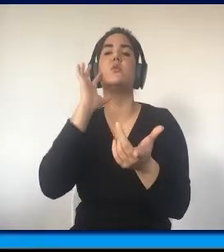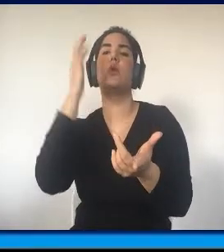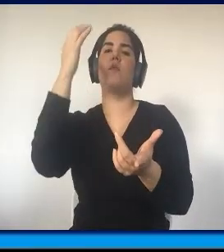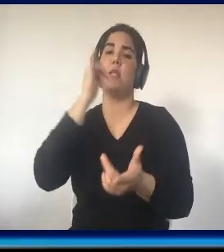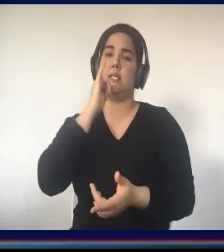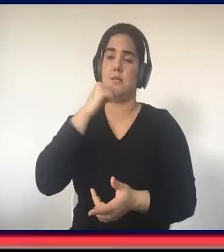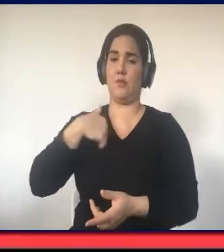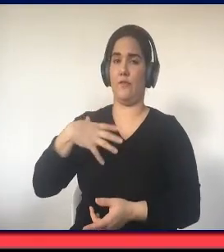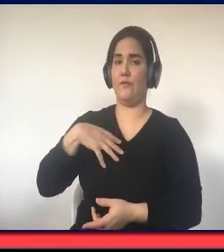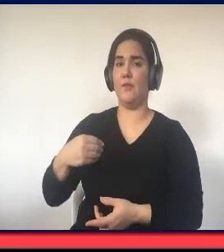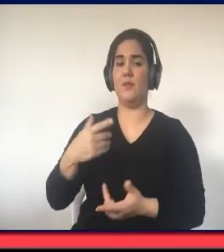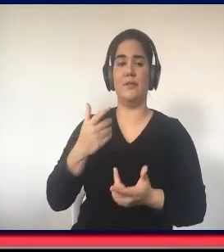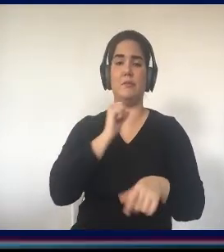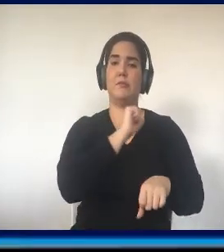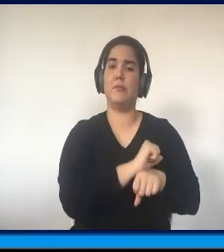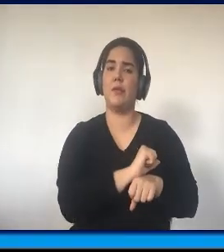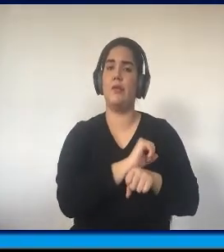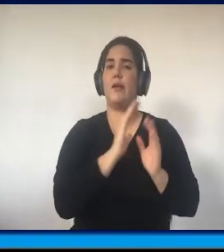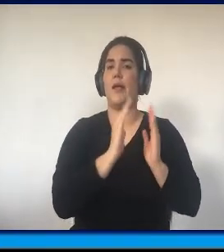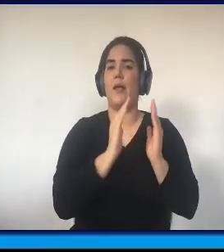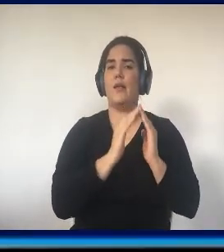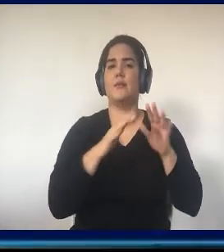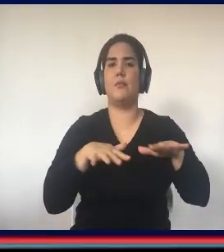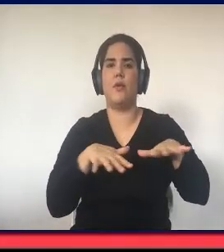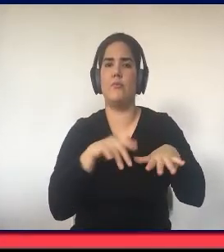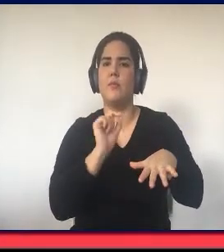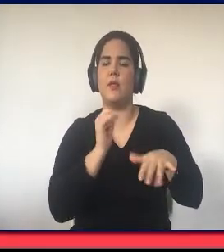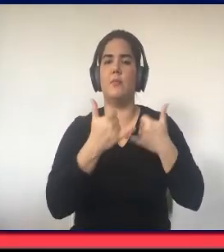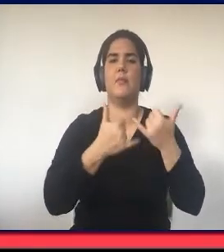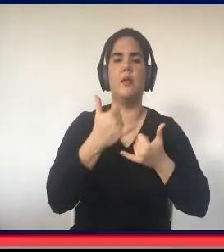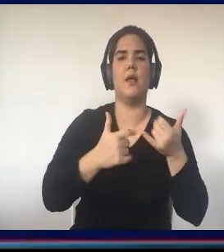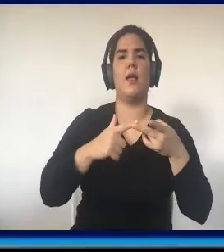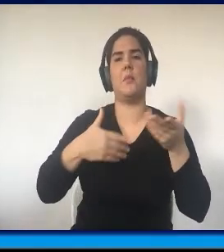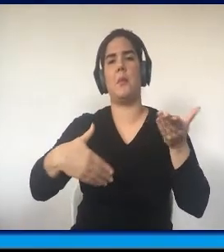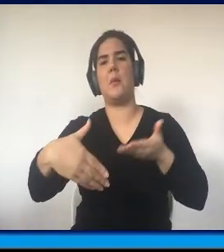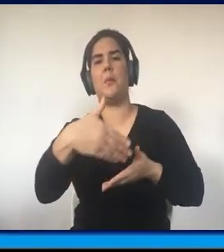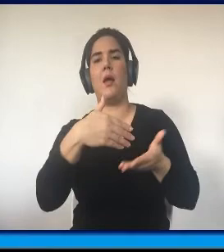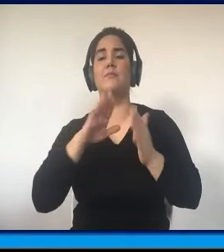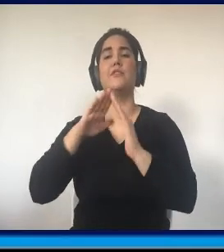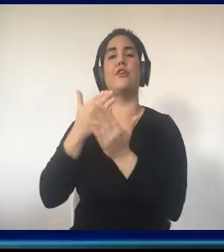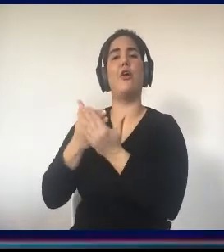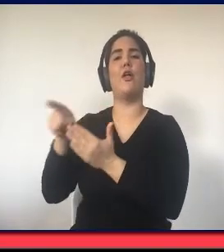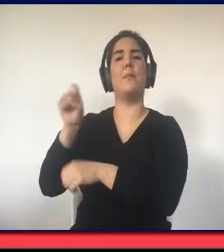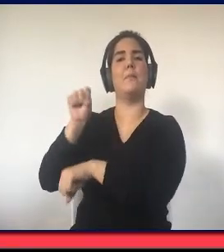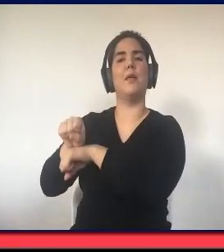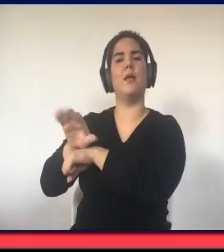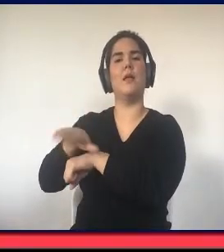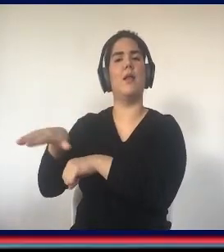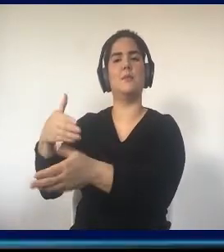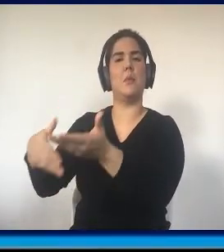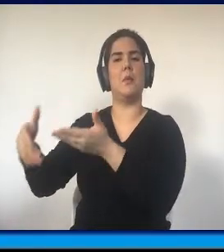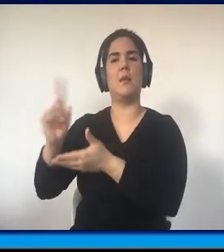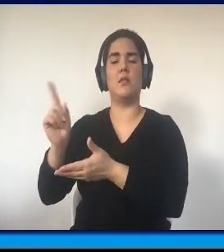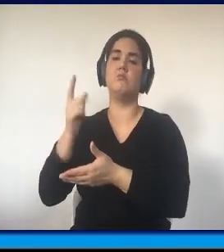atividade recreativa, brincar, interagir com os amiguinhos da escola. Então, o recreador reúne todo mundo ali e vamos tocar